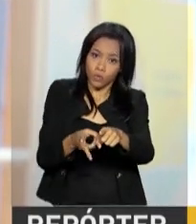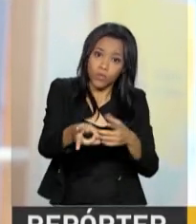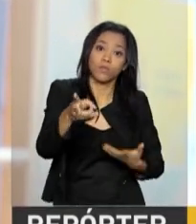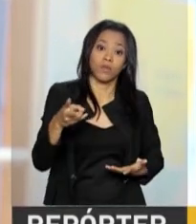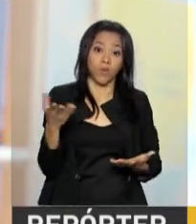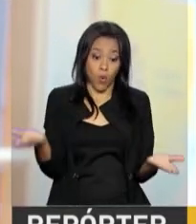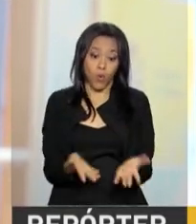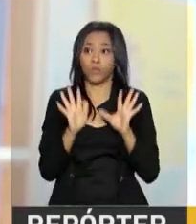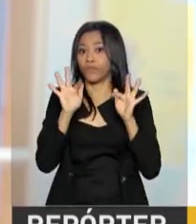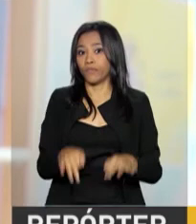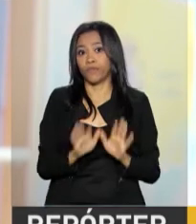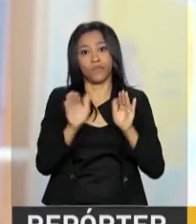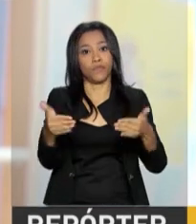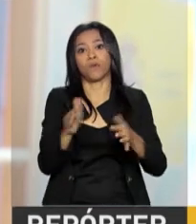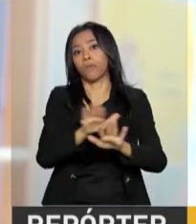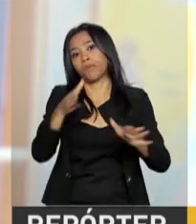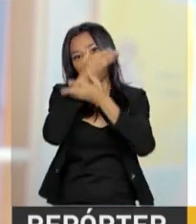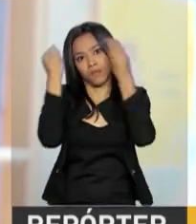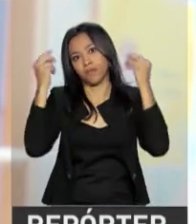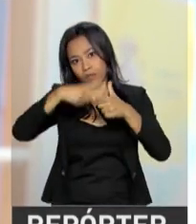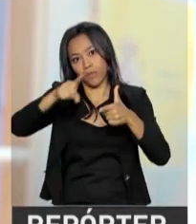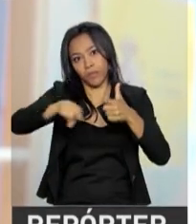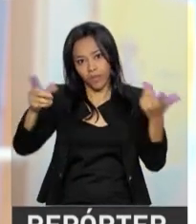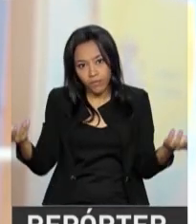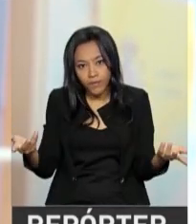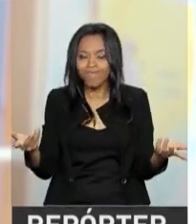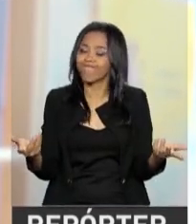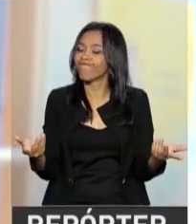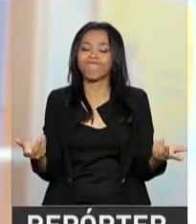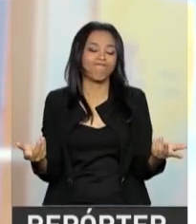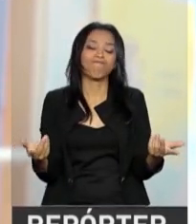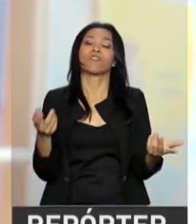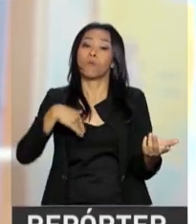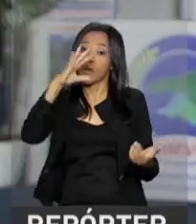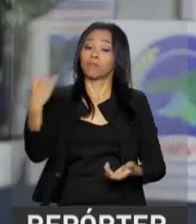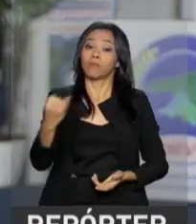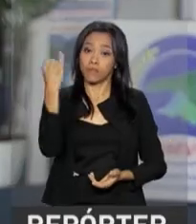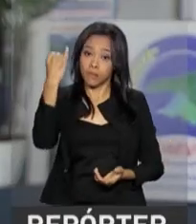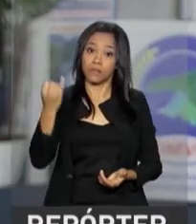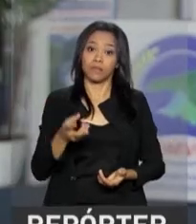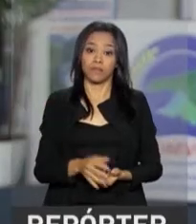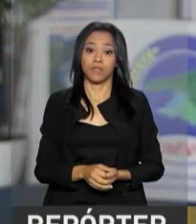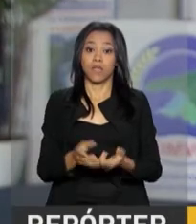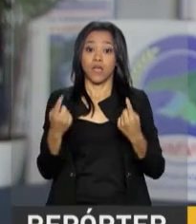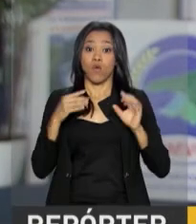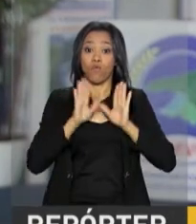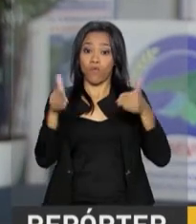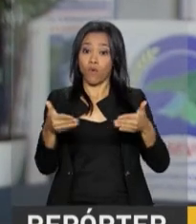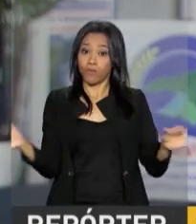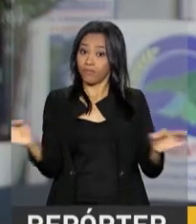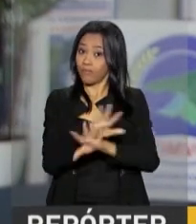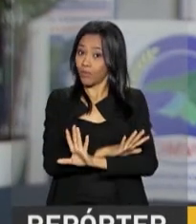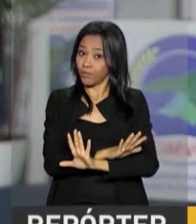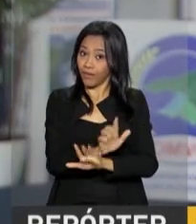hoje termine o fórum e já esqueçamos o problema da água. Então, isso é o mais importante. O fórum termina aqui, mas